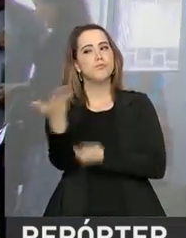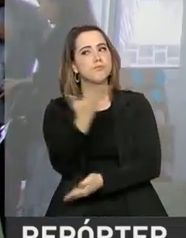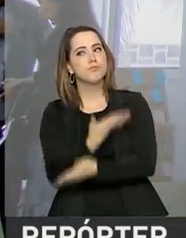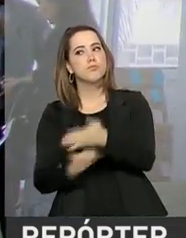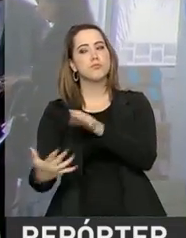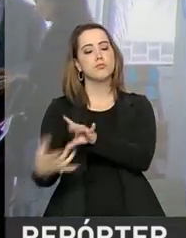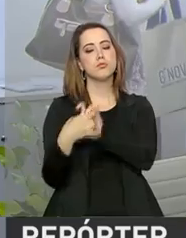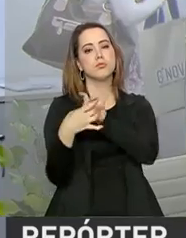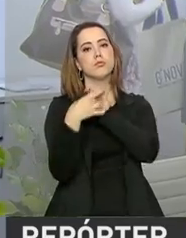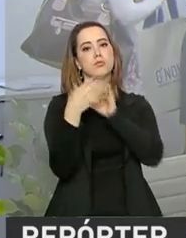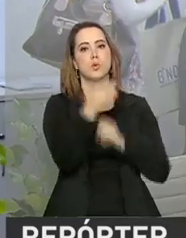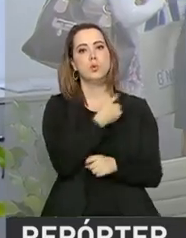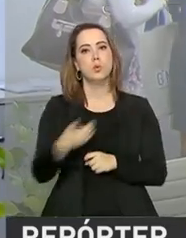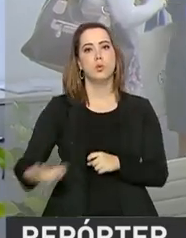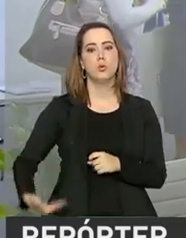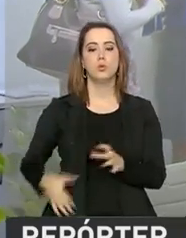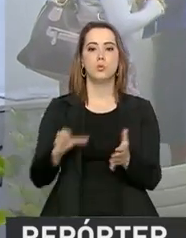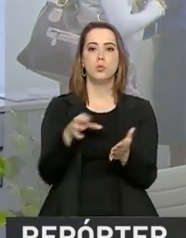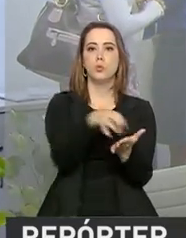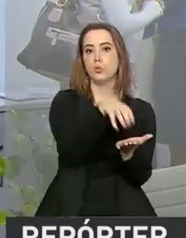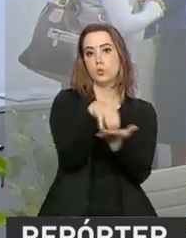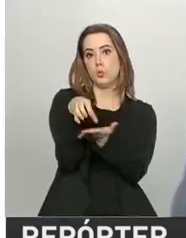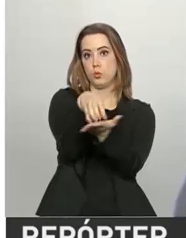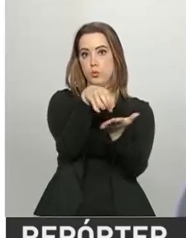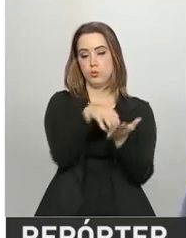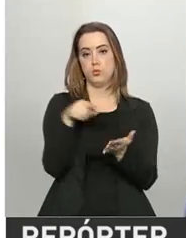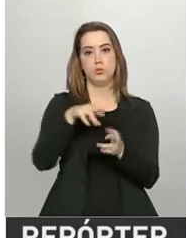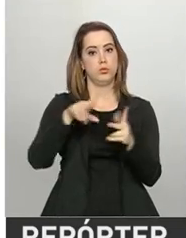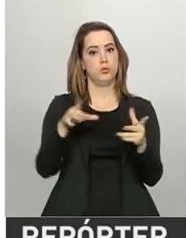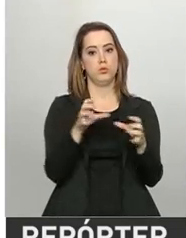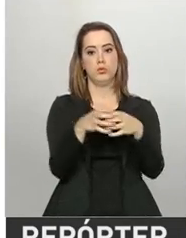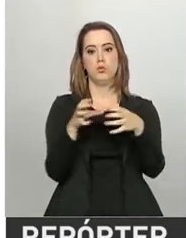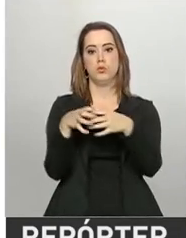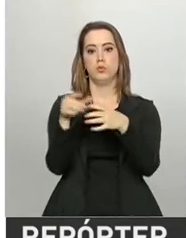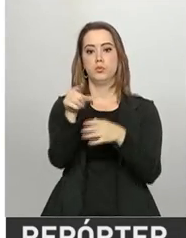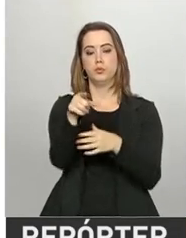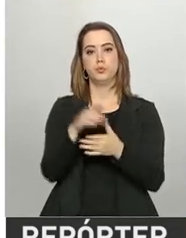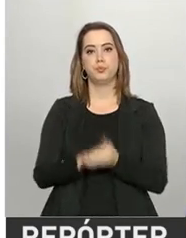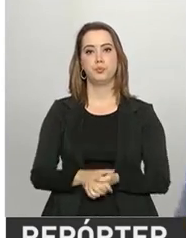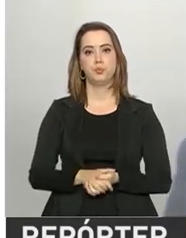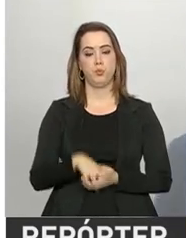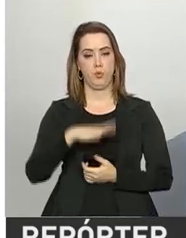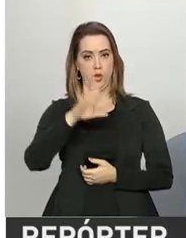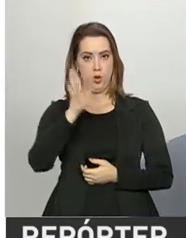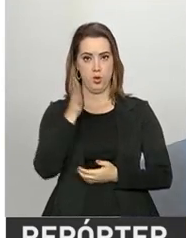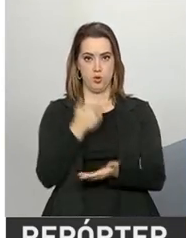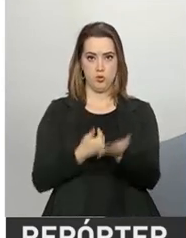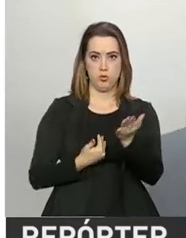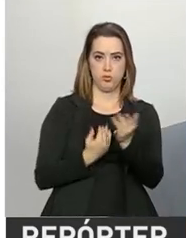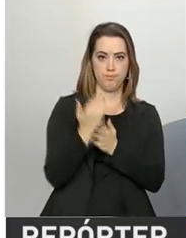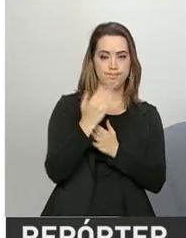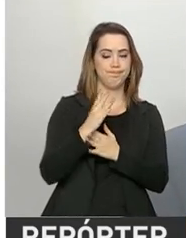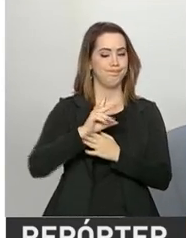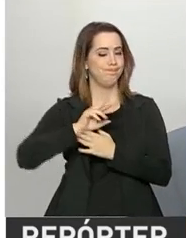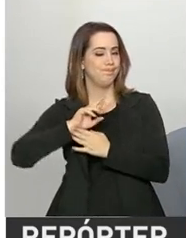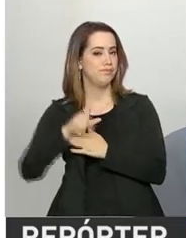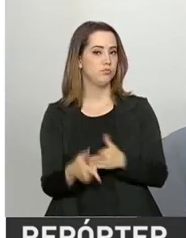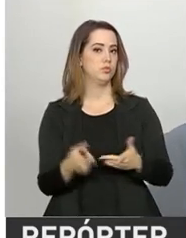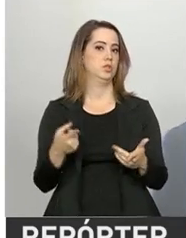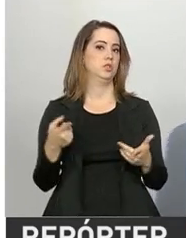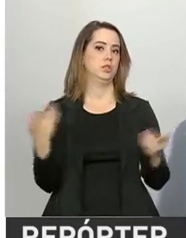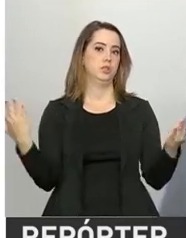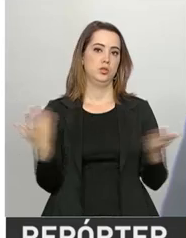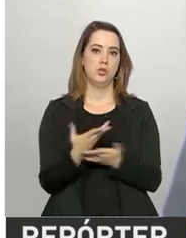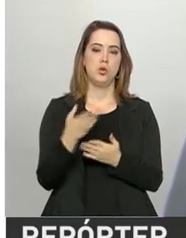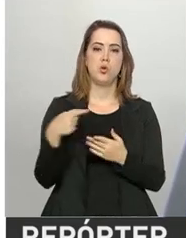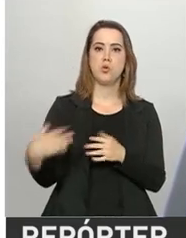com órgãos de governo em várias áreas a banda já começam uma série de desafios oficiais entre eles uma